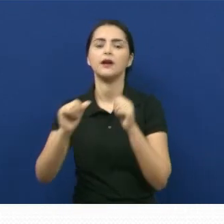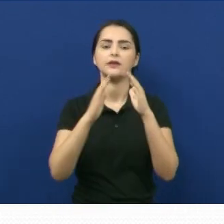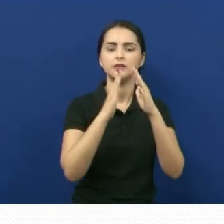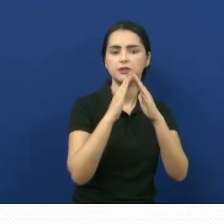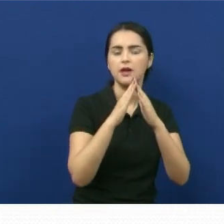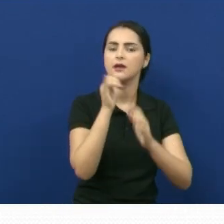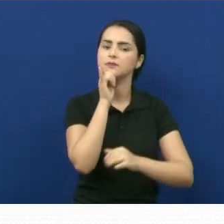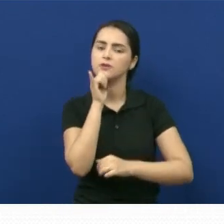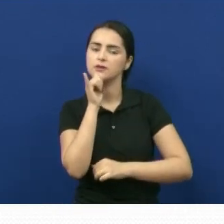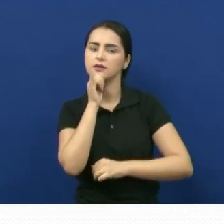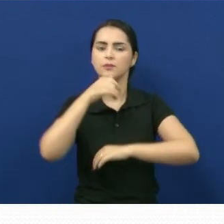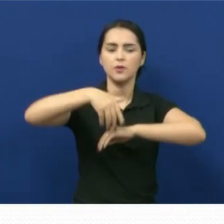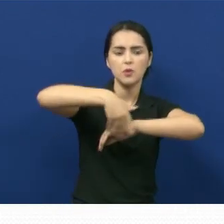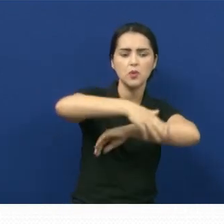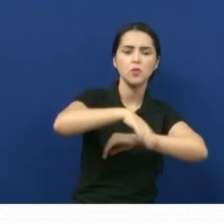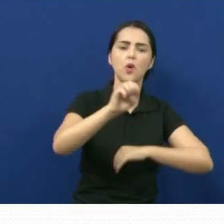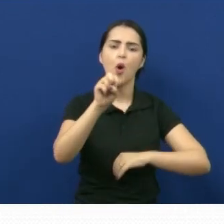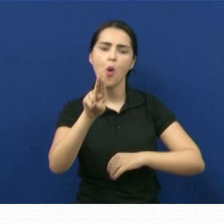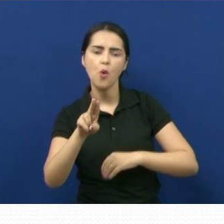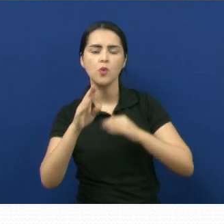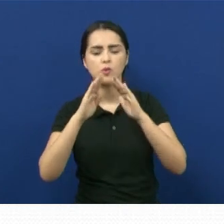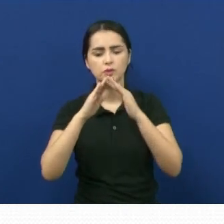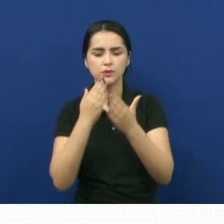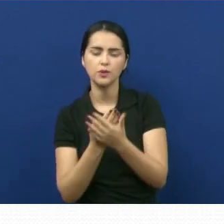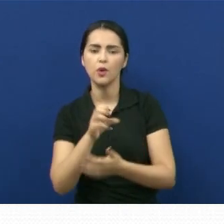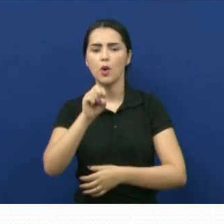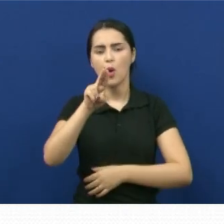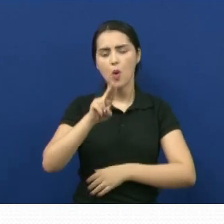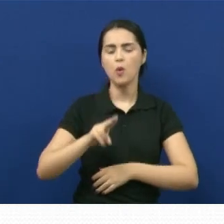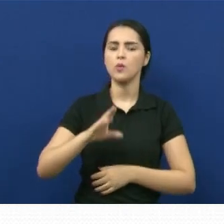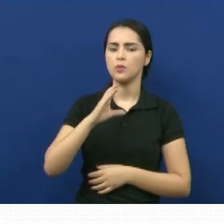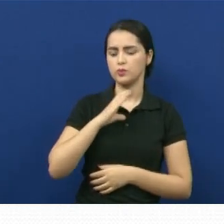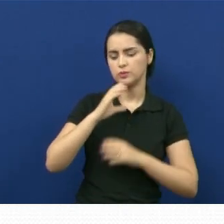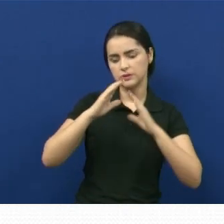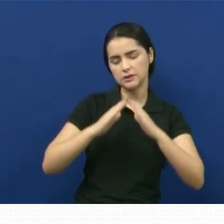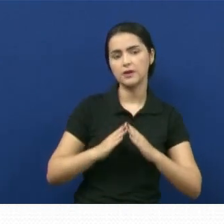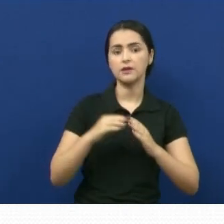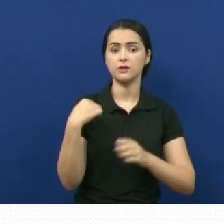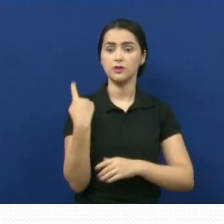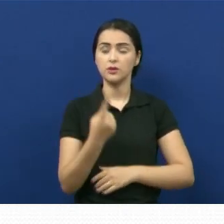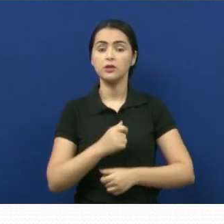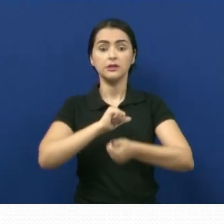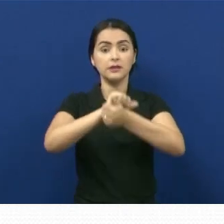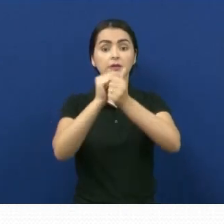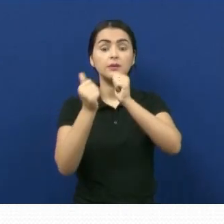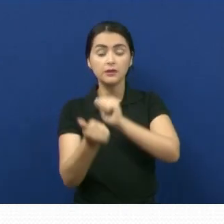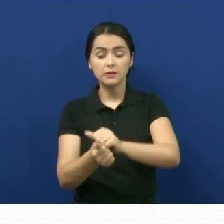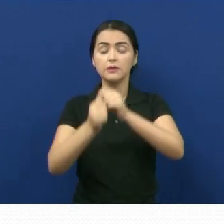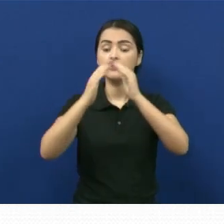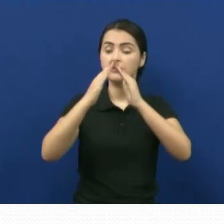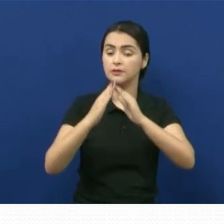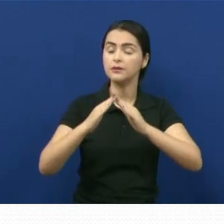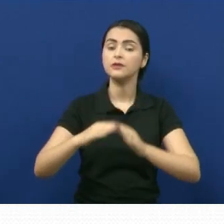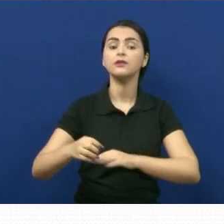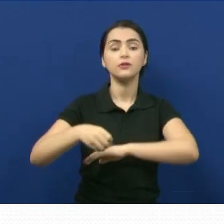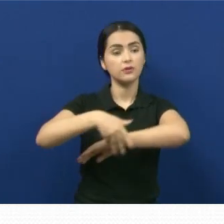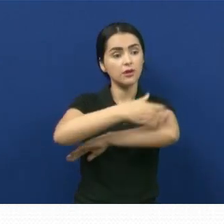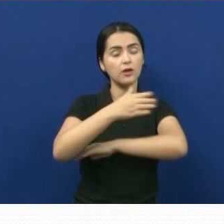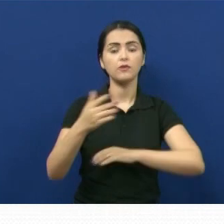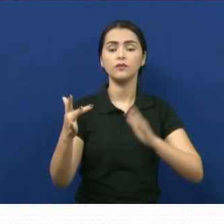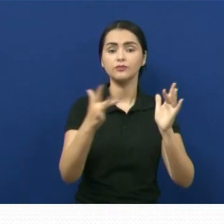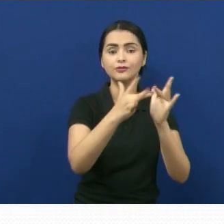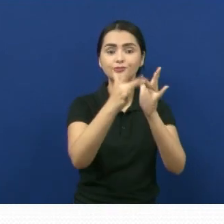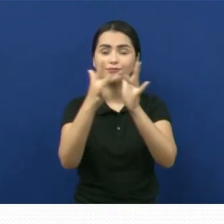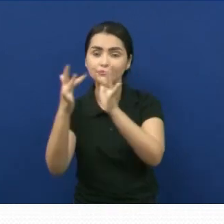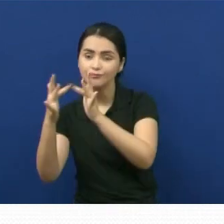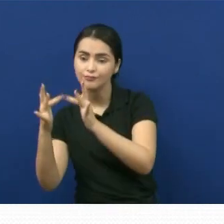de rua, escola ou de bairro, nos adaptamos a novos espaços e estabelecemos vínculos com a nova localização e